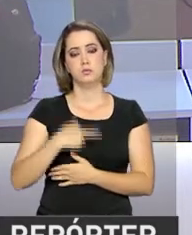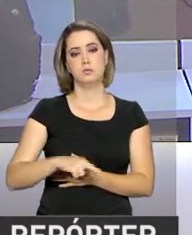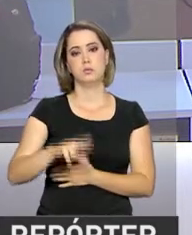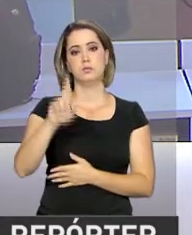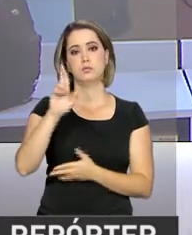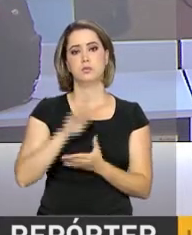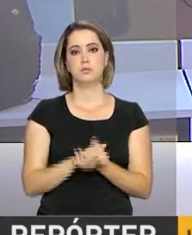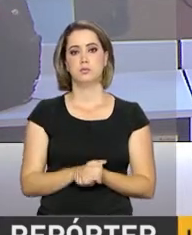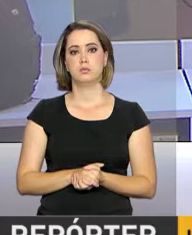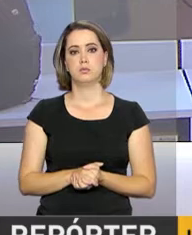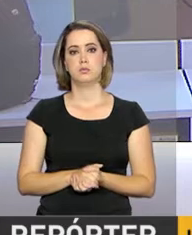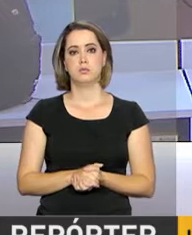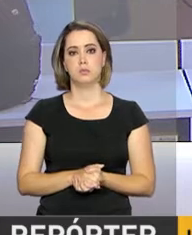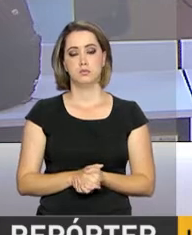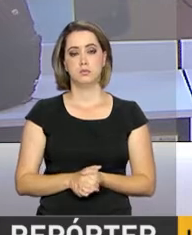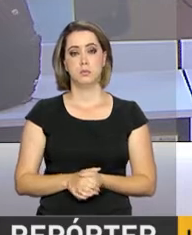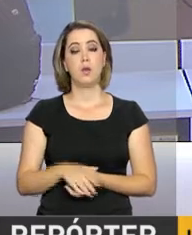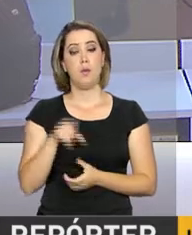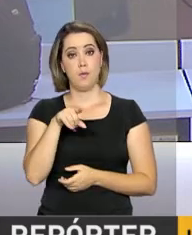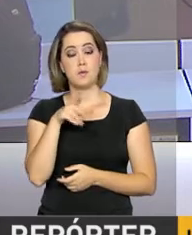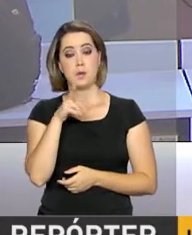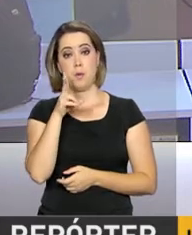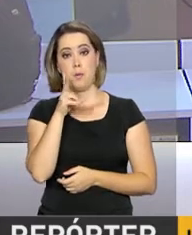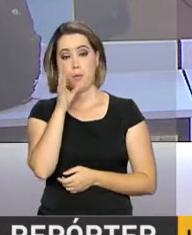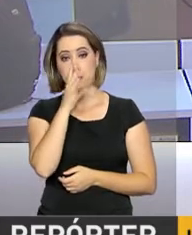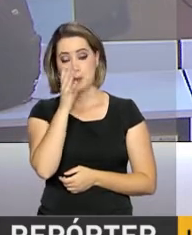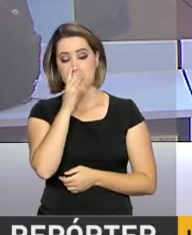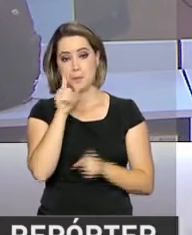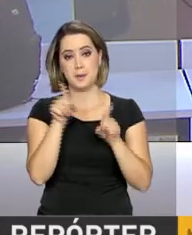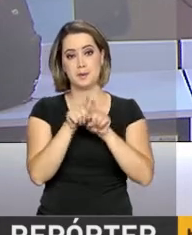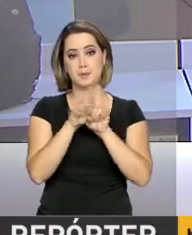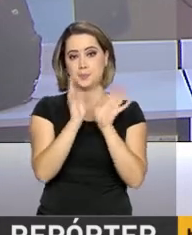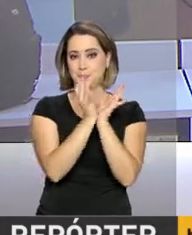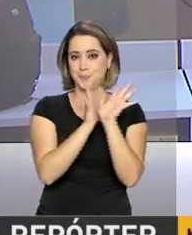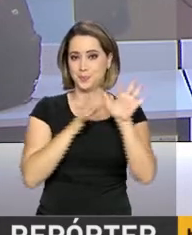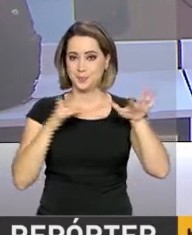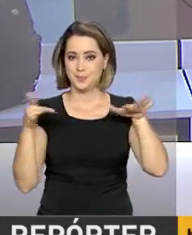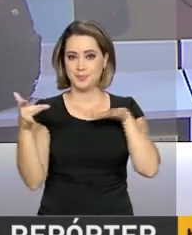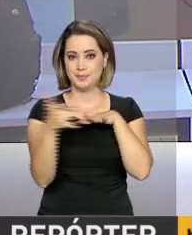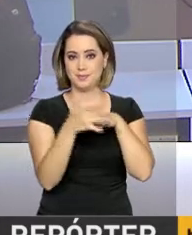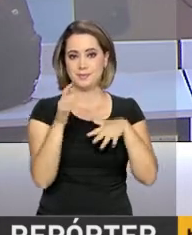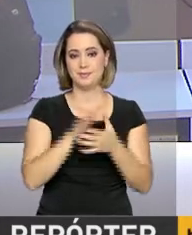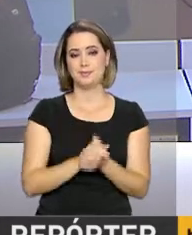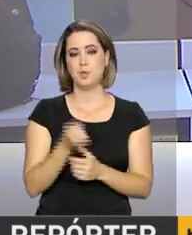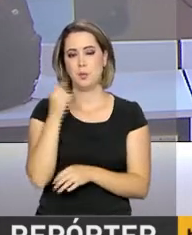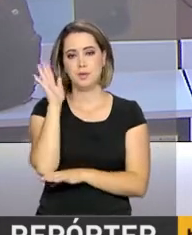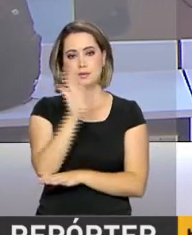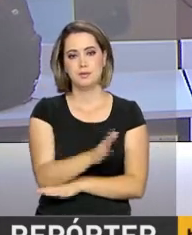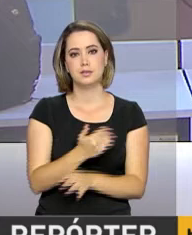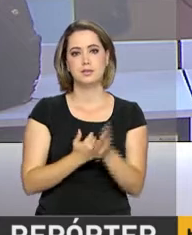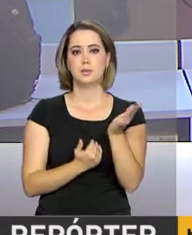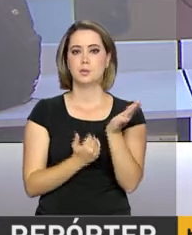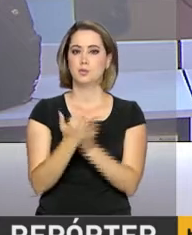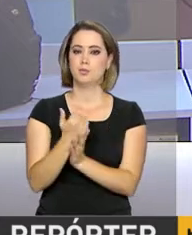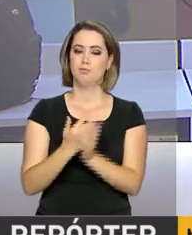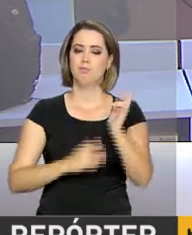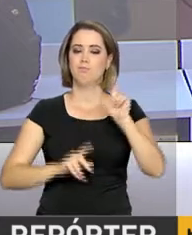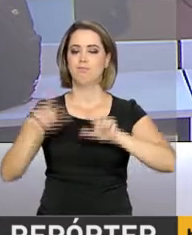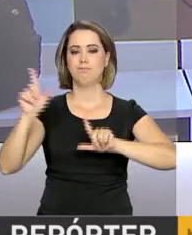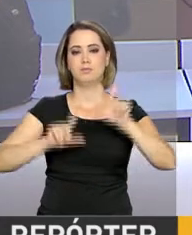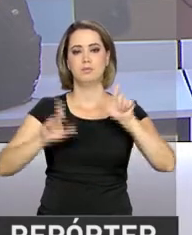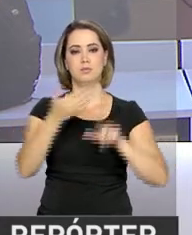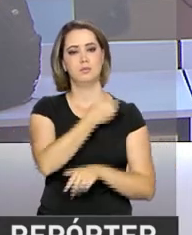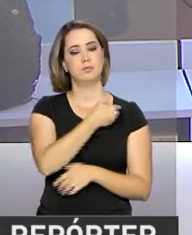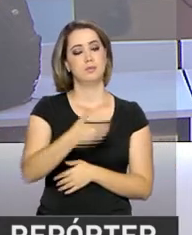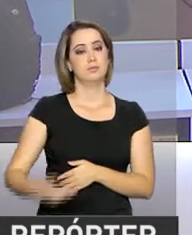do repórter nbr você pode acompanhar também as novidades pelas nossas redes sociais uma ótima tarde pra você e continue